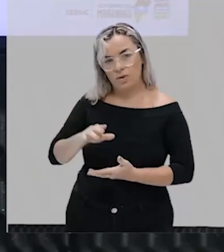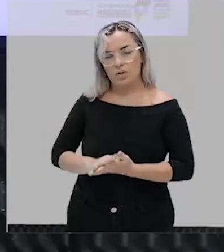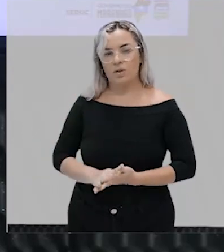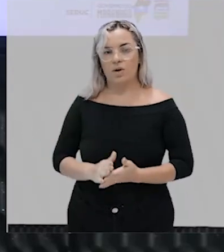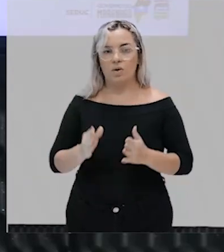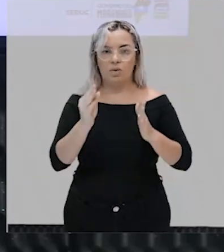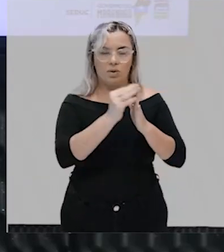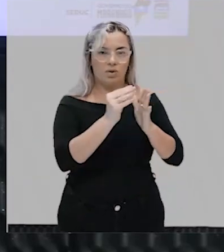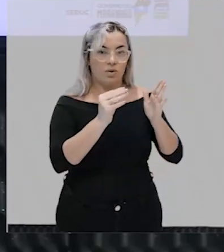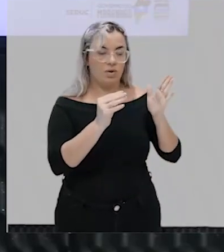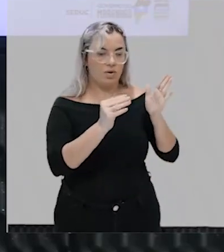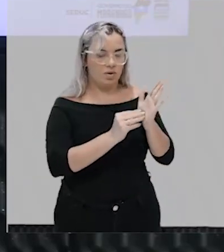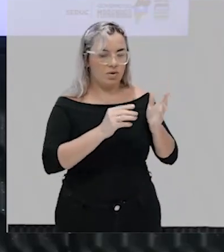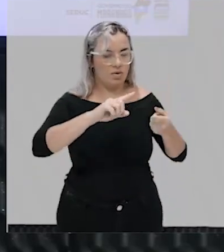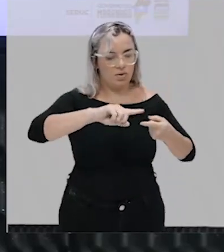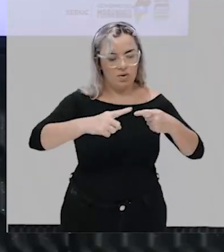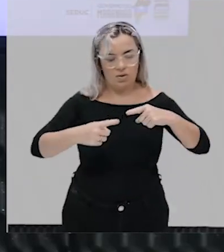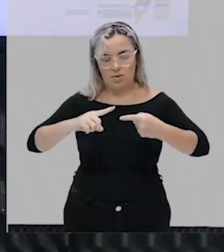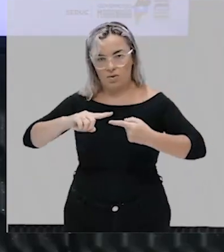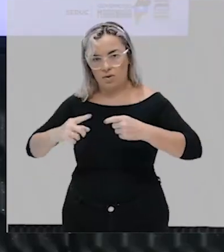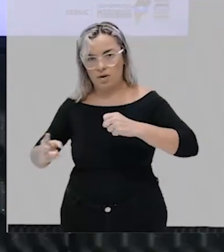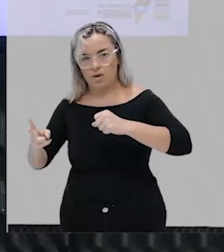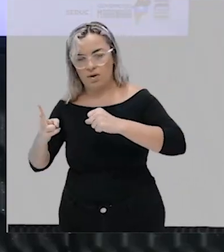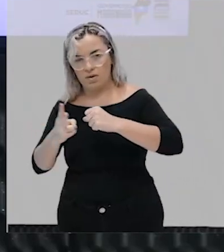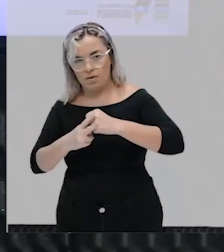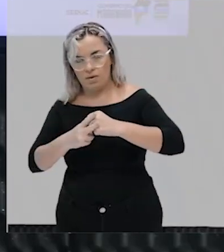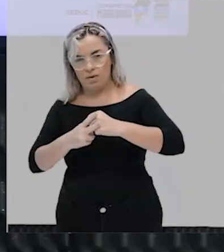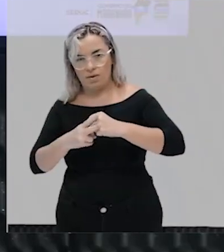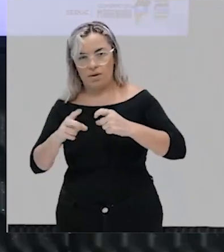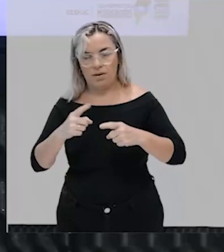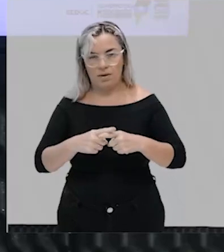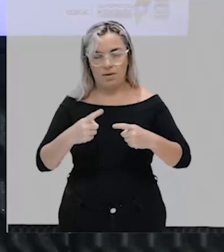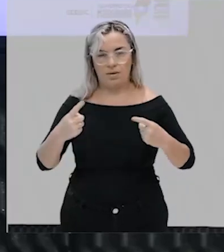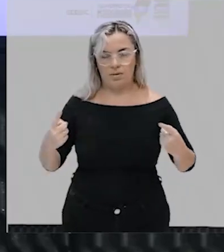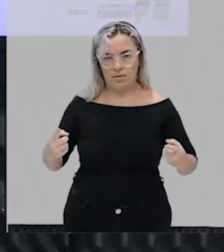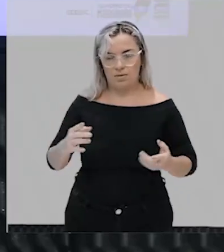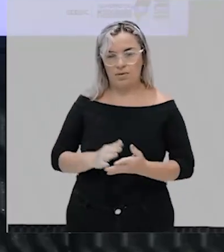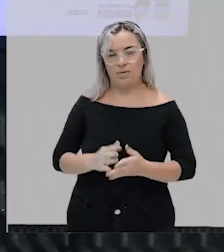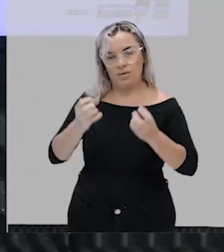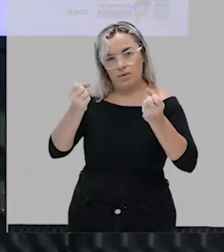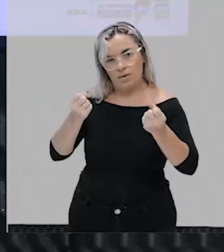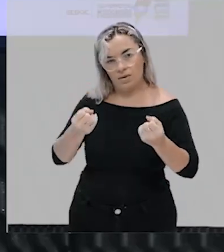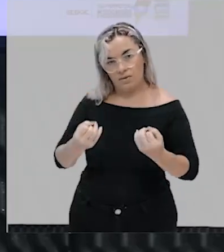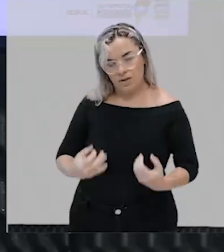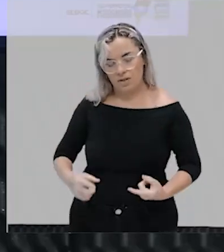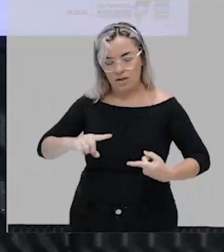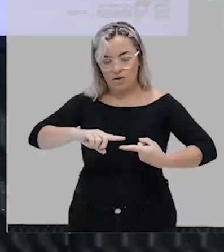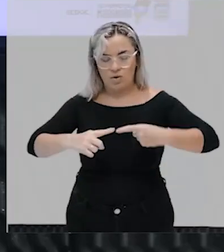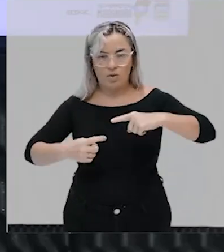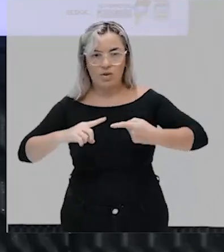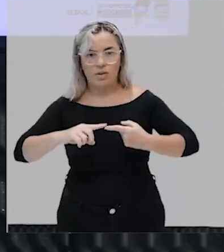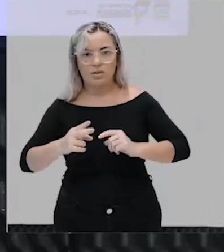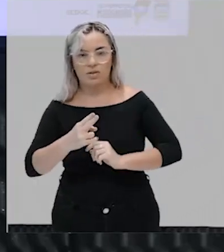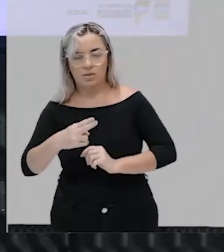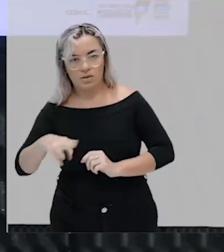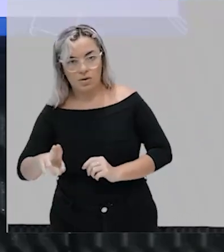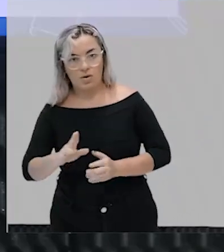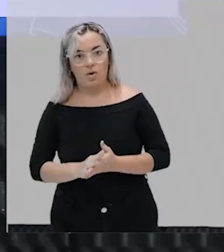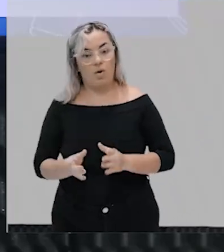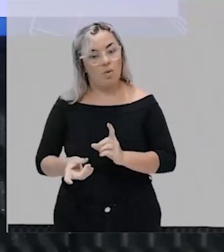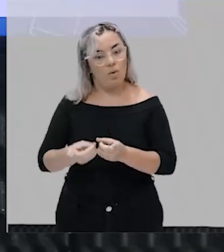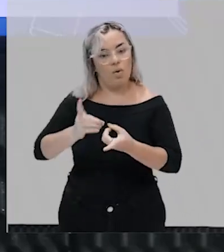sobre concordância verbal, exercício de concordâncias verbais, mas aqui e ali a gente vai falar de nominal também, tá? Ou